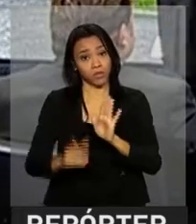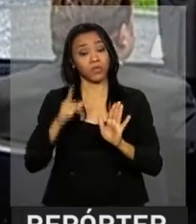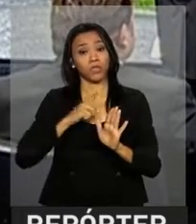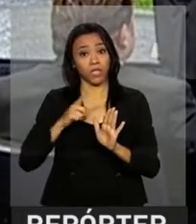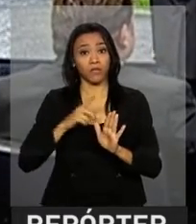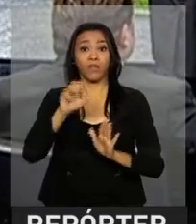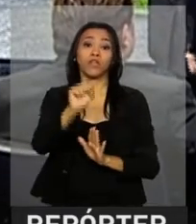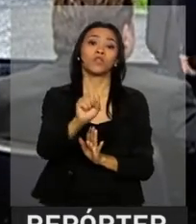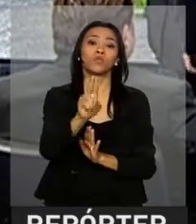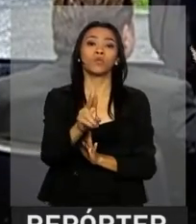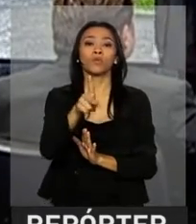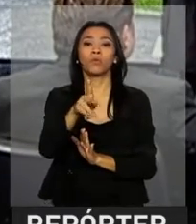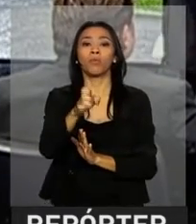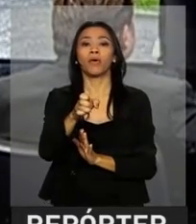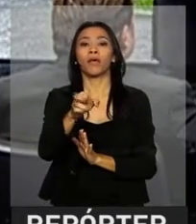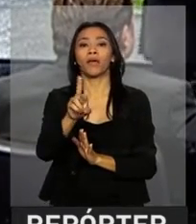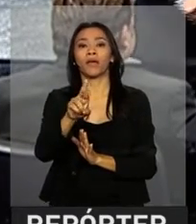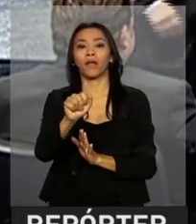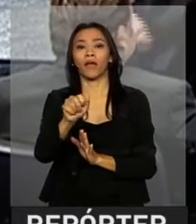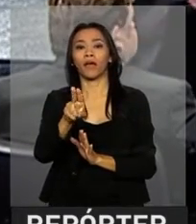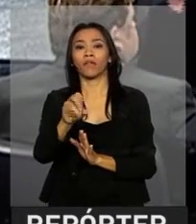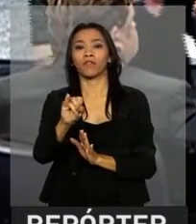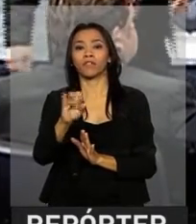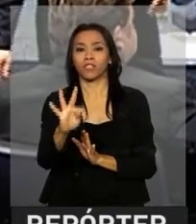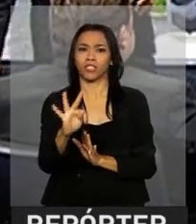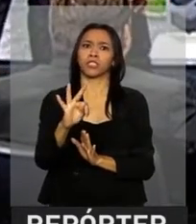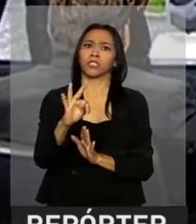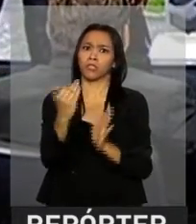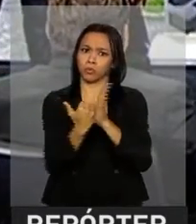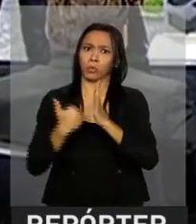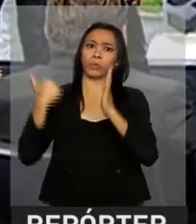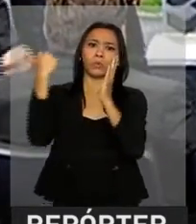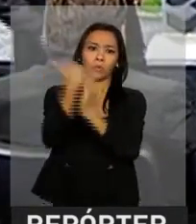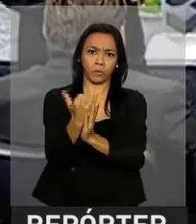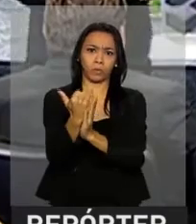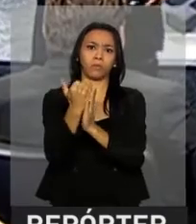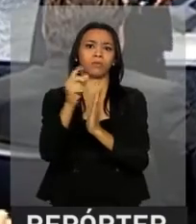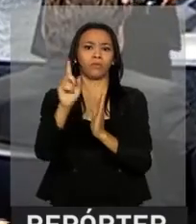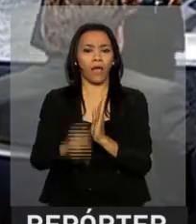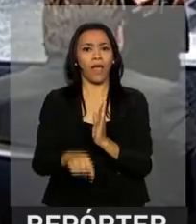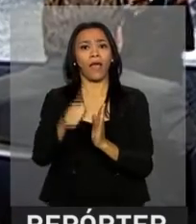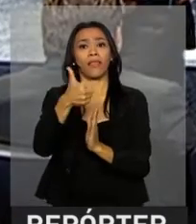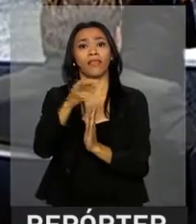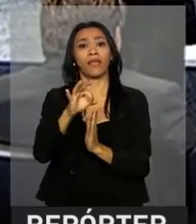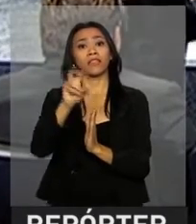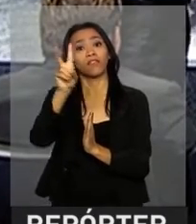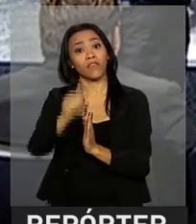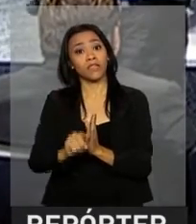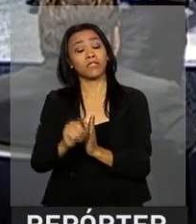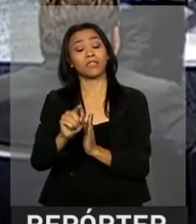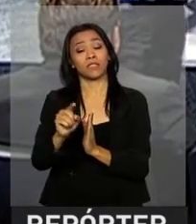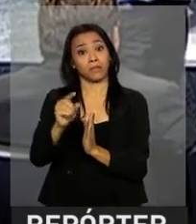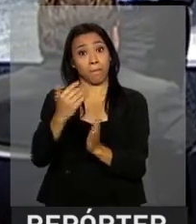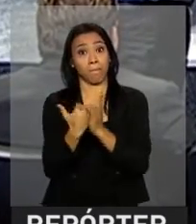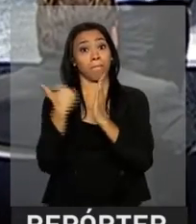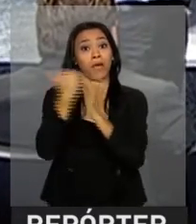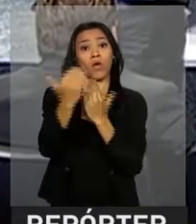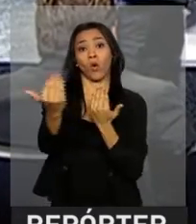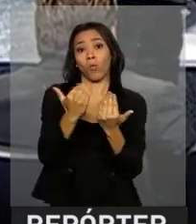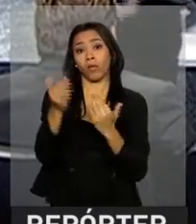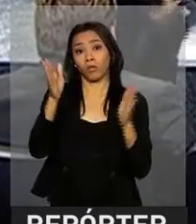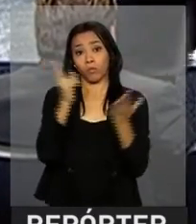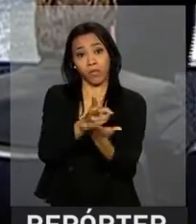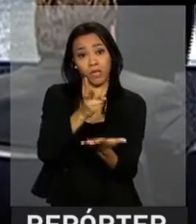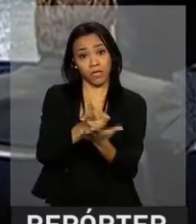superávit comercial de mais de 20 bilhões nos 6 primeiros meses. Esse superávit é 10 vezes maior do que o do mesmo período do ano passado. E